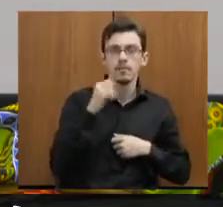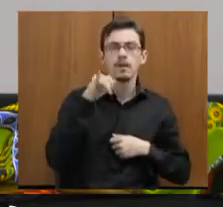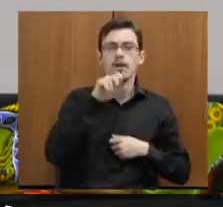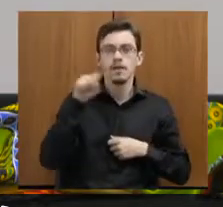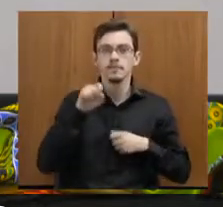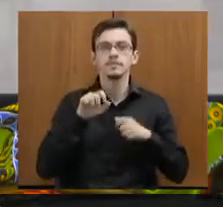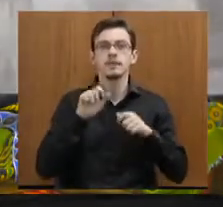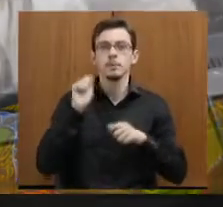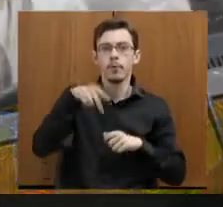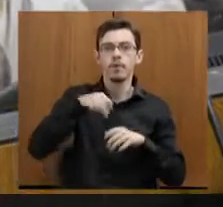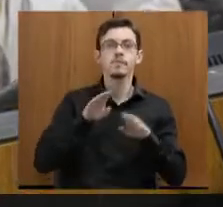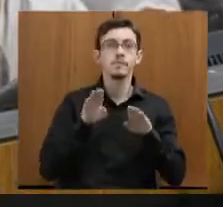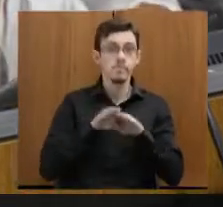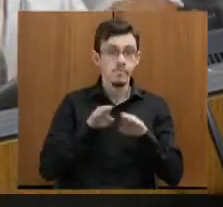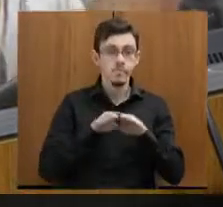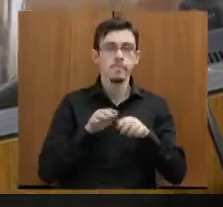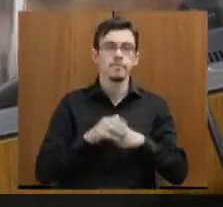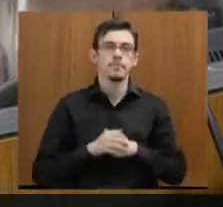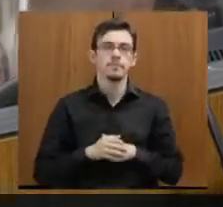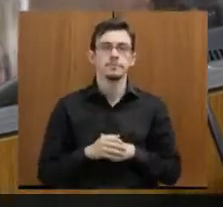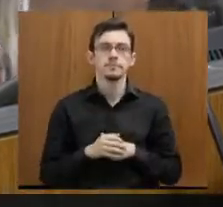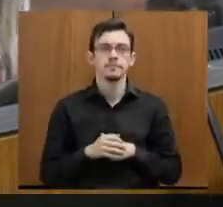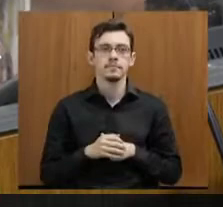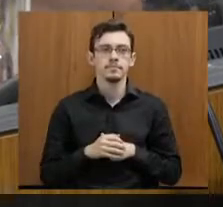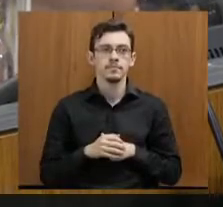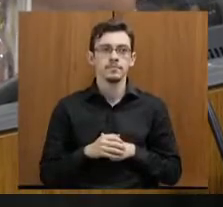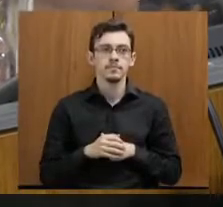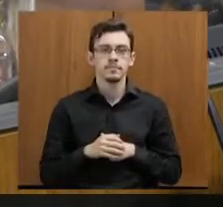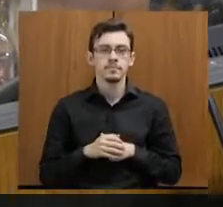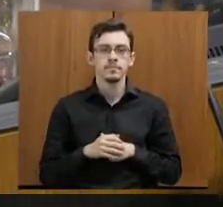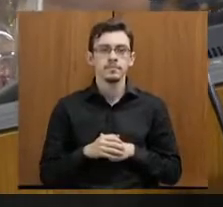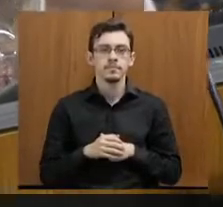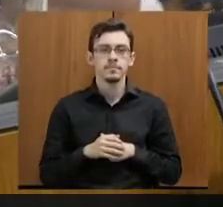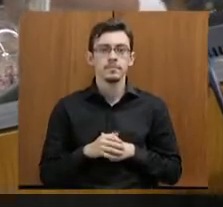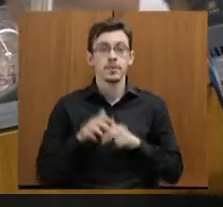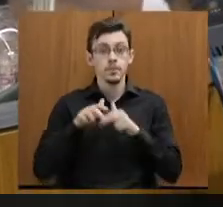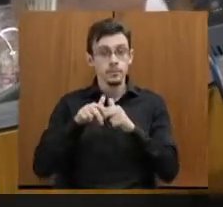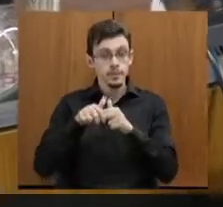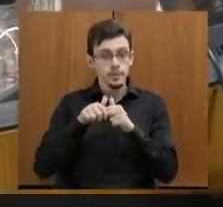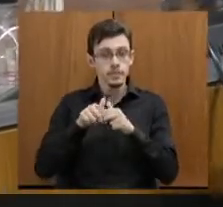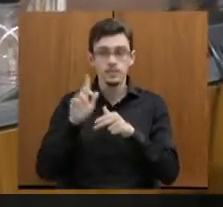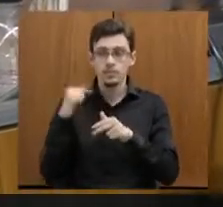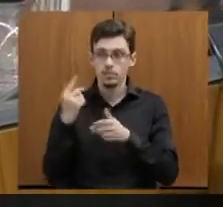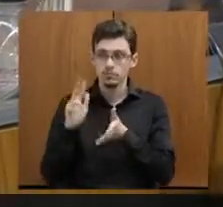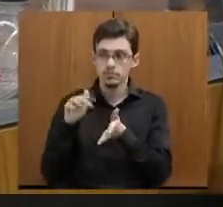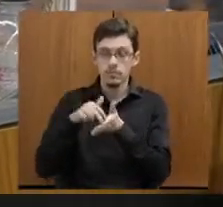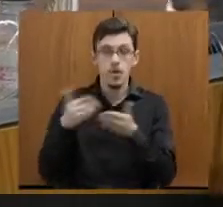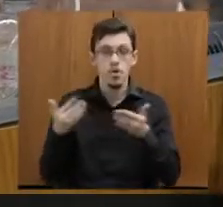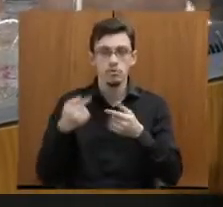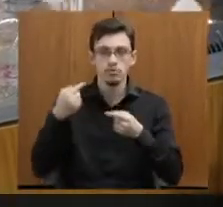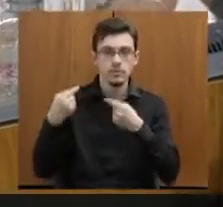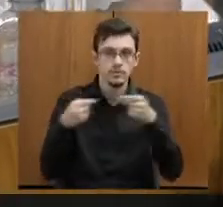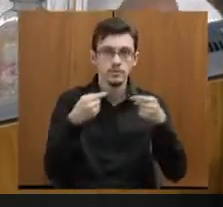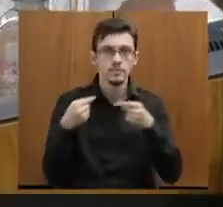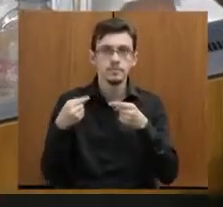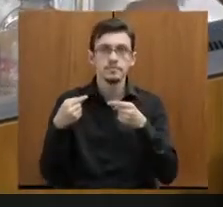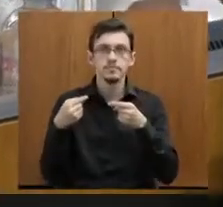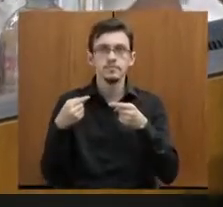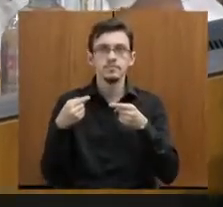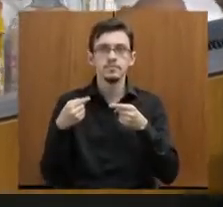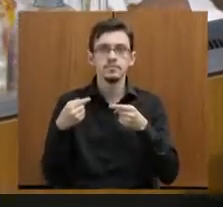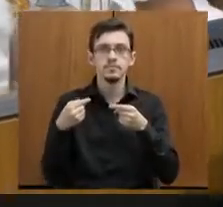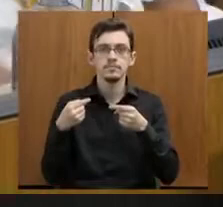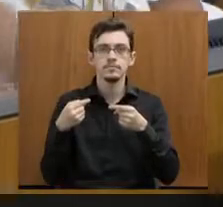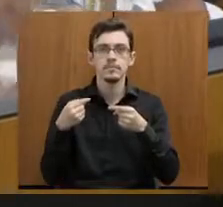e é isso é para isso nós estamos aqui hoje esse debate é um